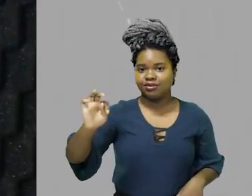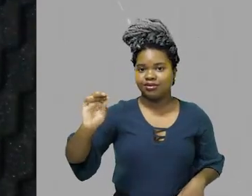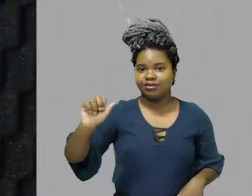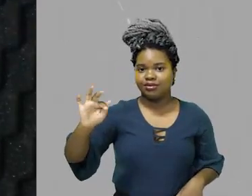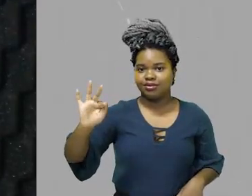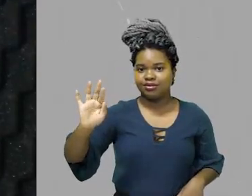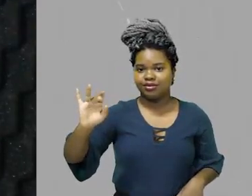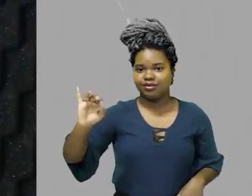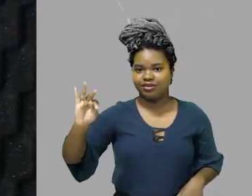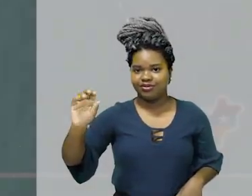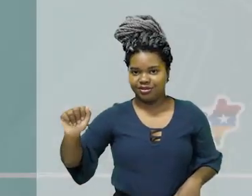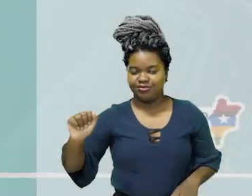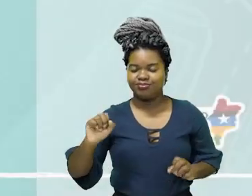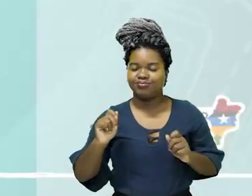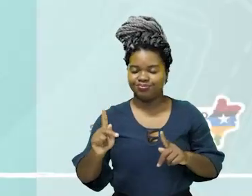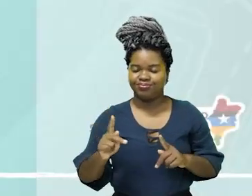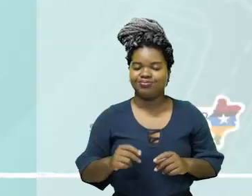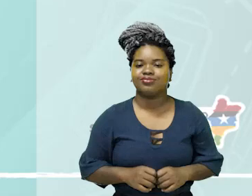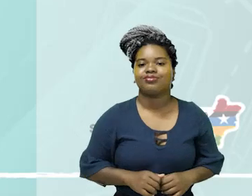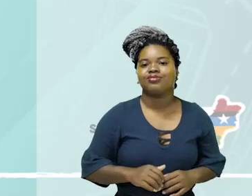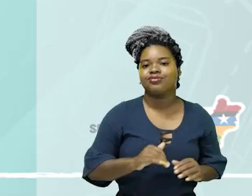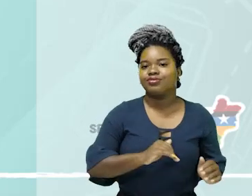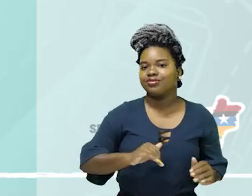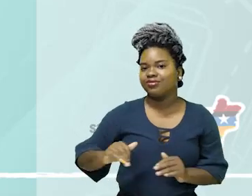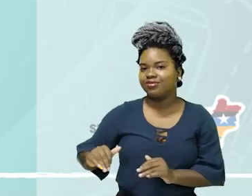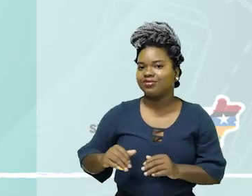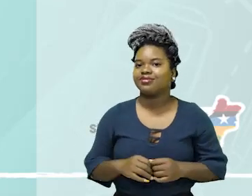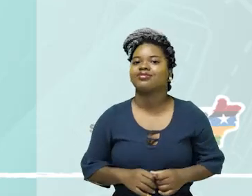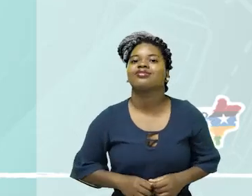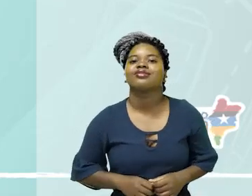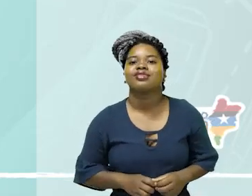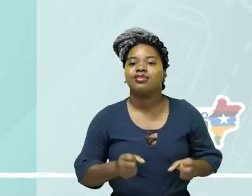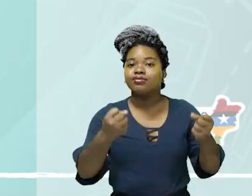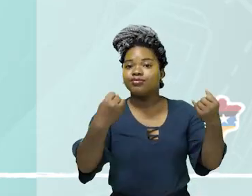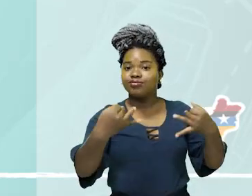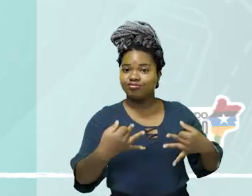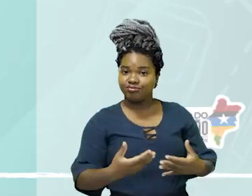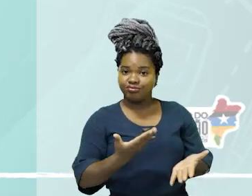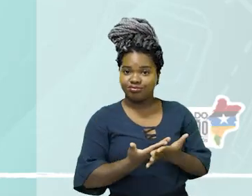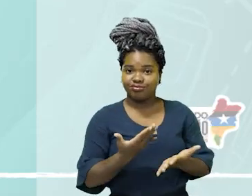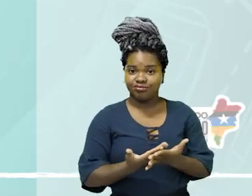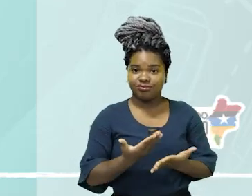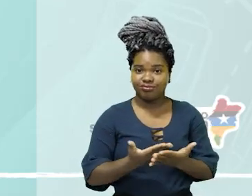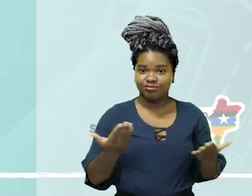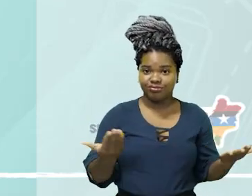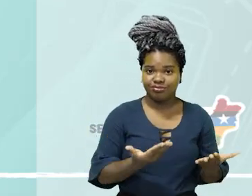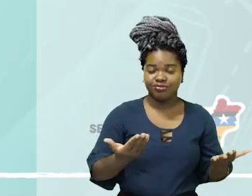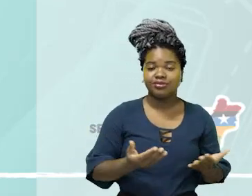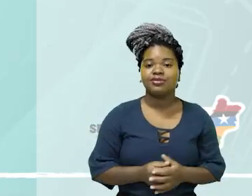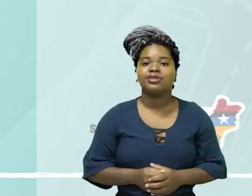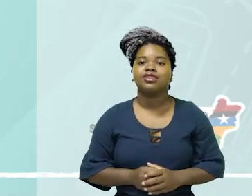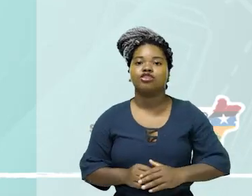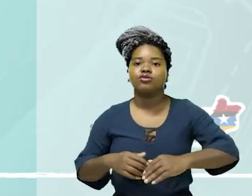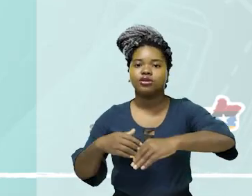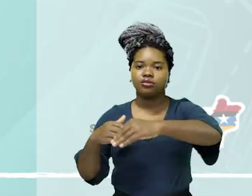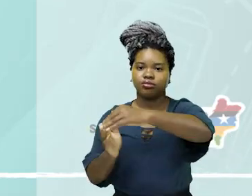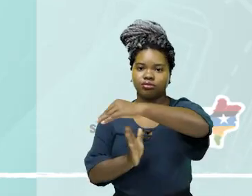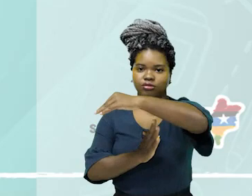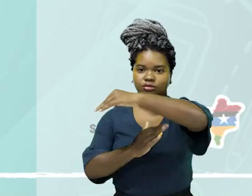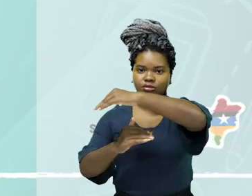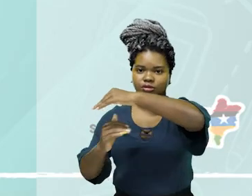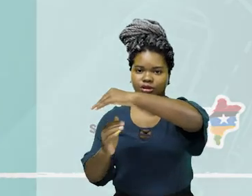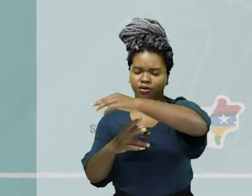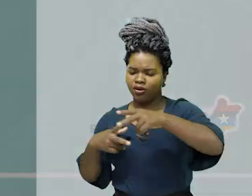metafita, ok? Primeira informação que eu quero trazer para vocês é que alga não tem nada a ver com